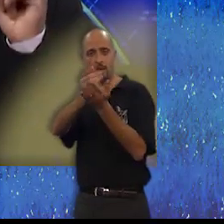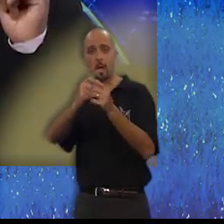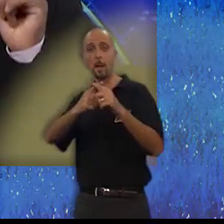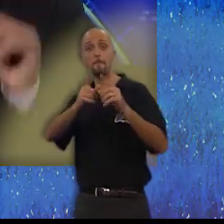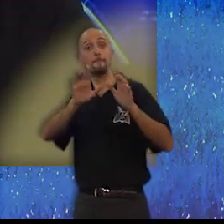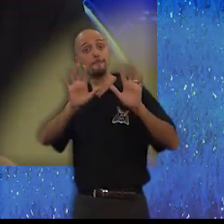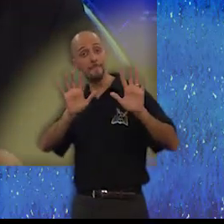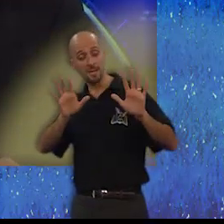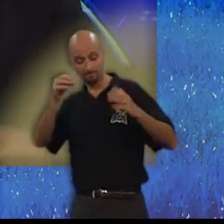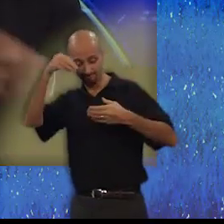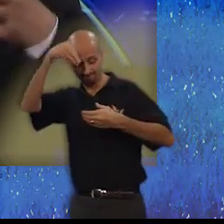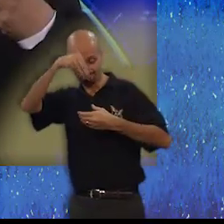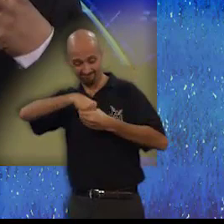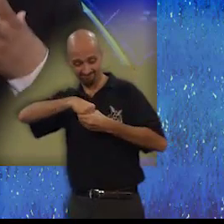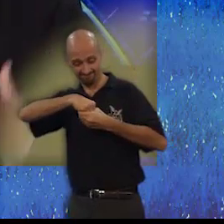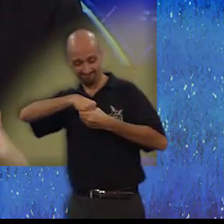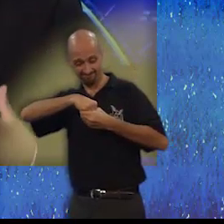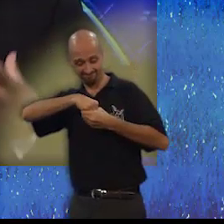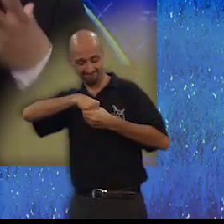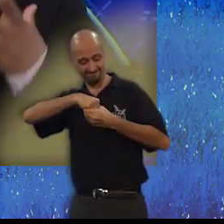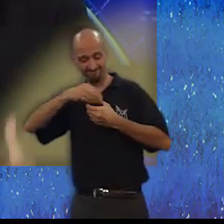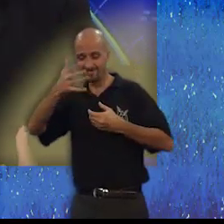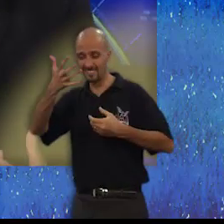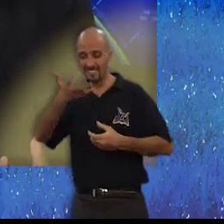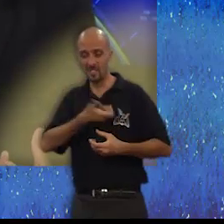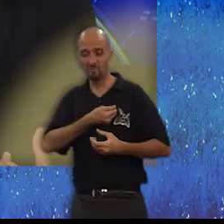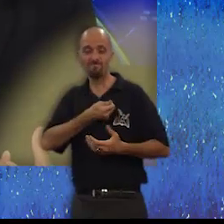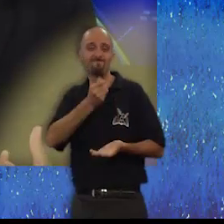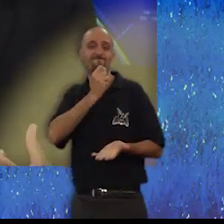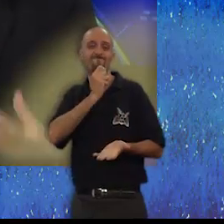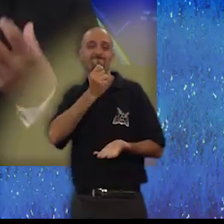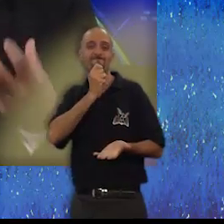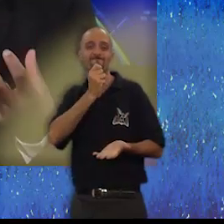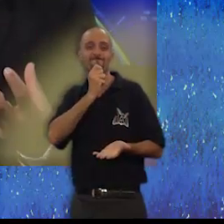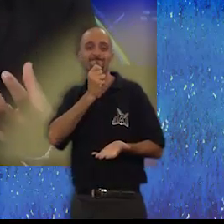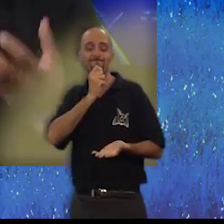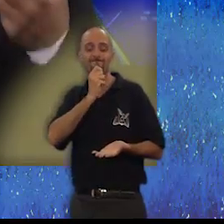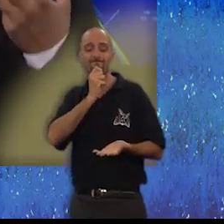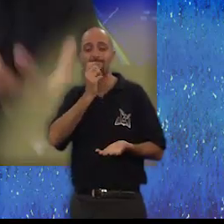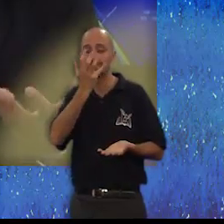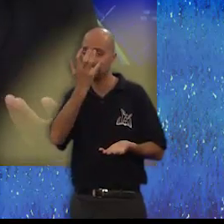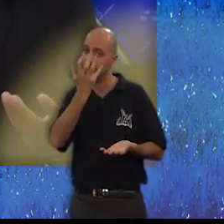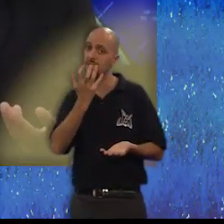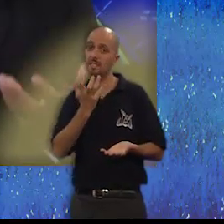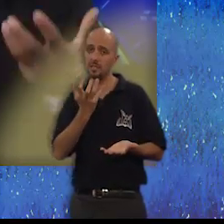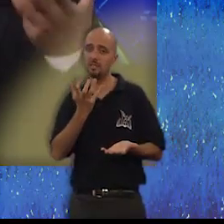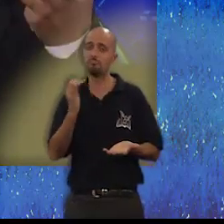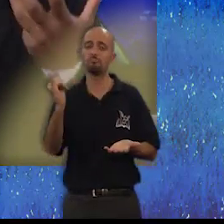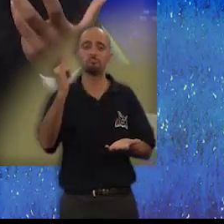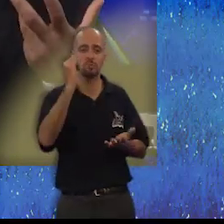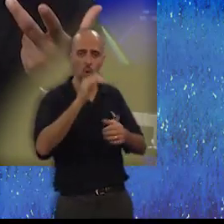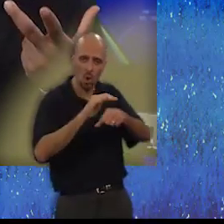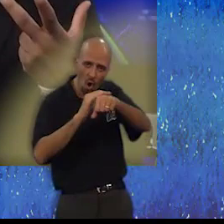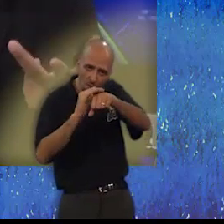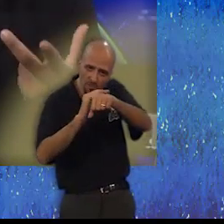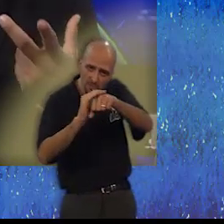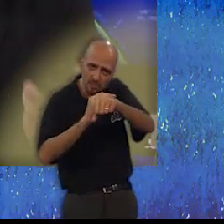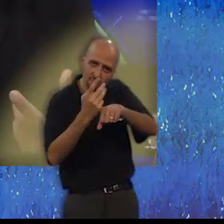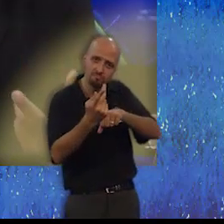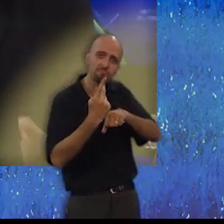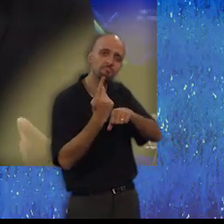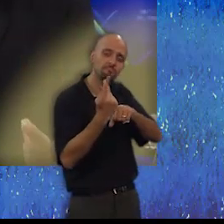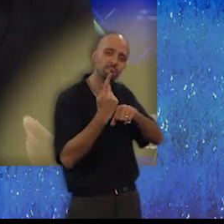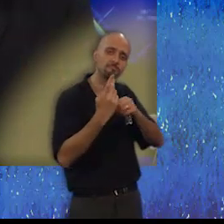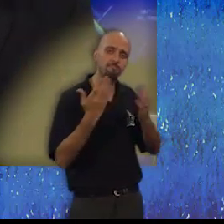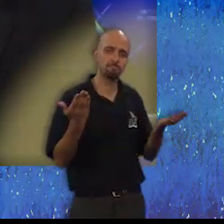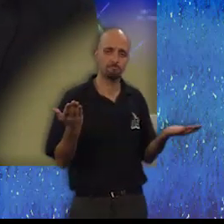salvação segura, ela não tem certeza da sua salvação. E esse é um ponto muito sério que nós precisamos conversar